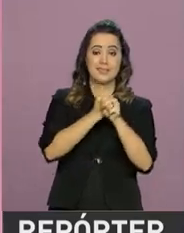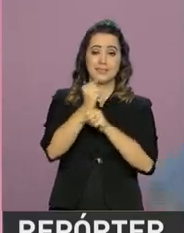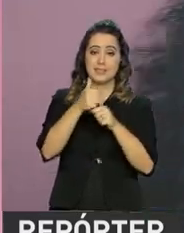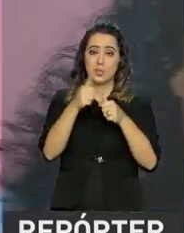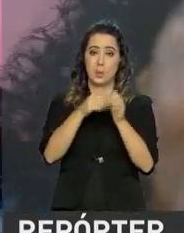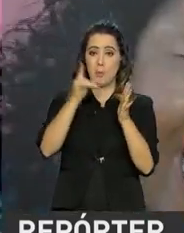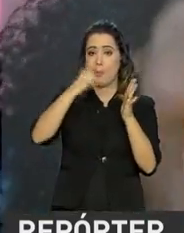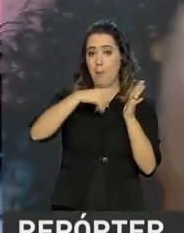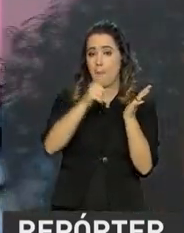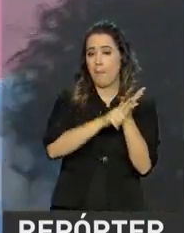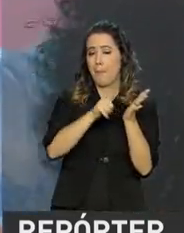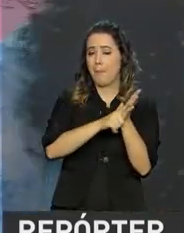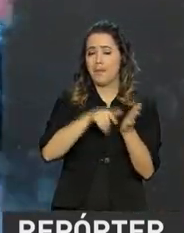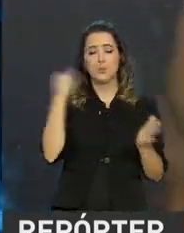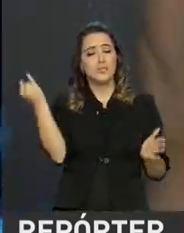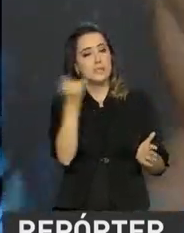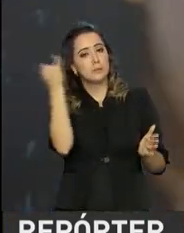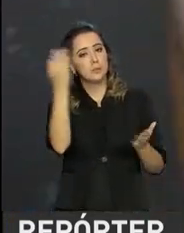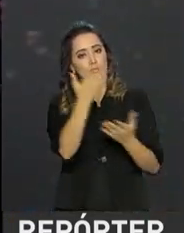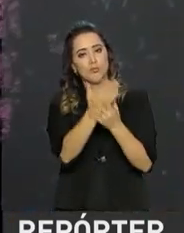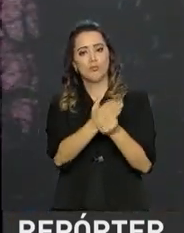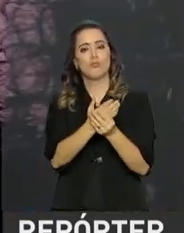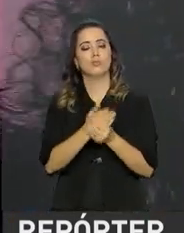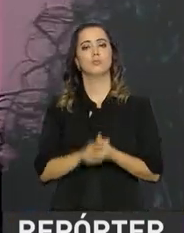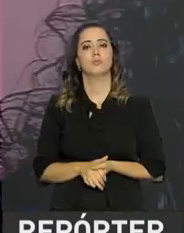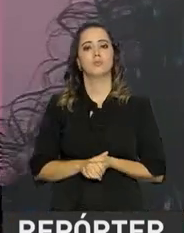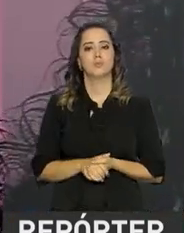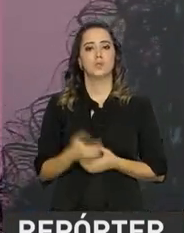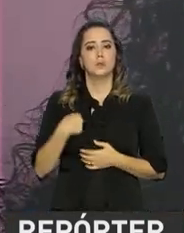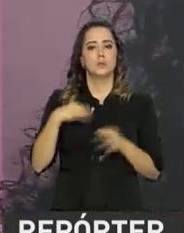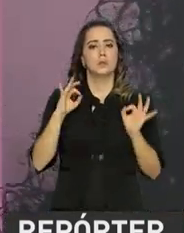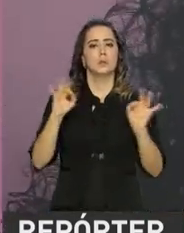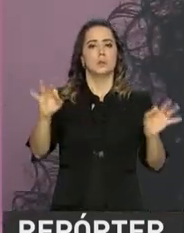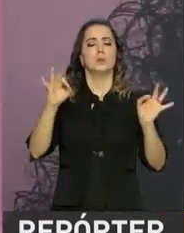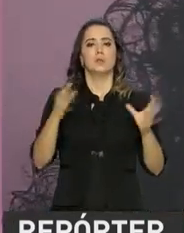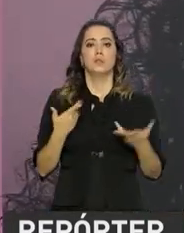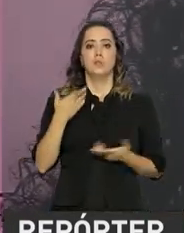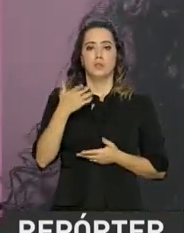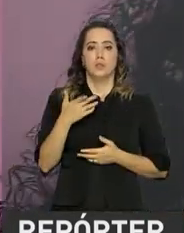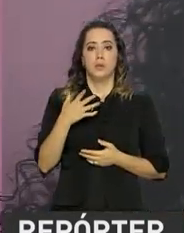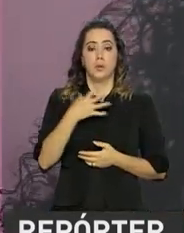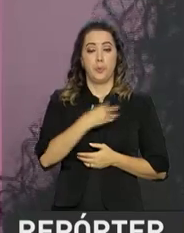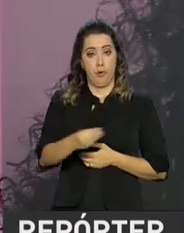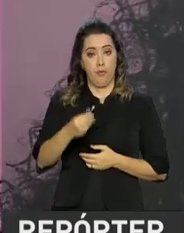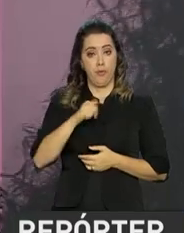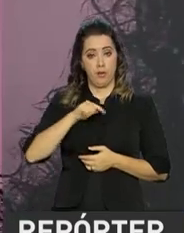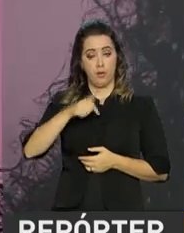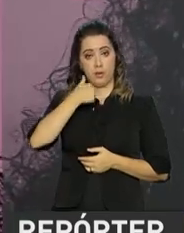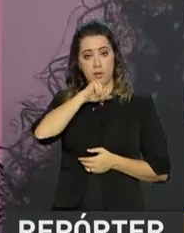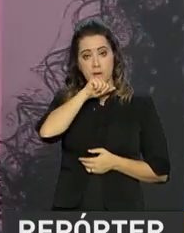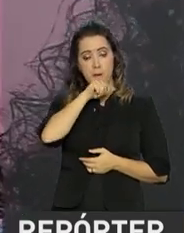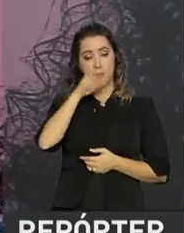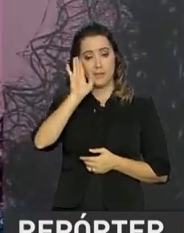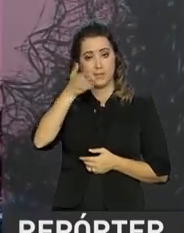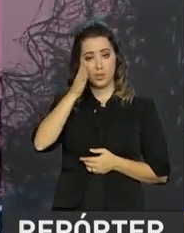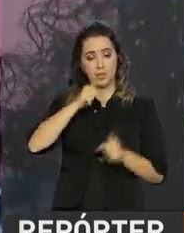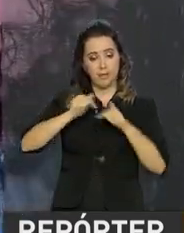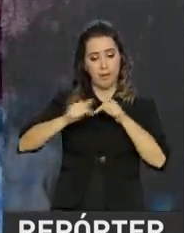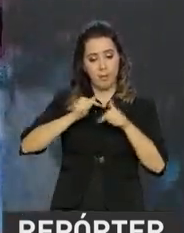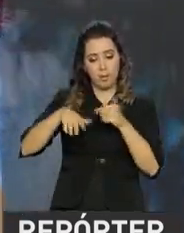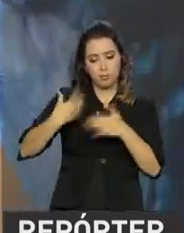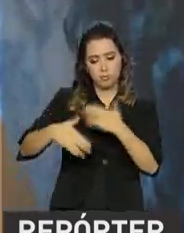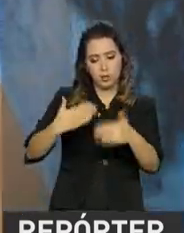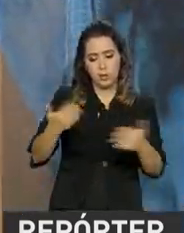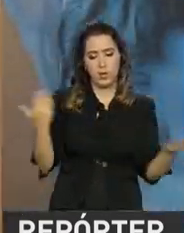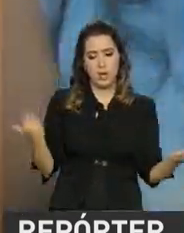de papel tão importante em mãos. Dever cumprido, de ele ter uma mãe que batalhou e daqui ele